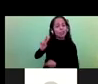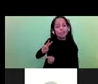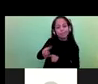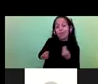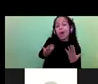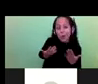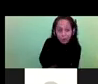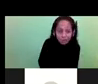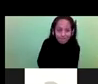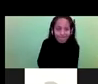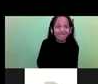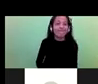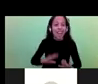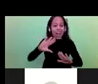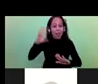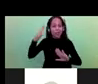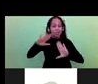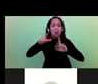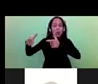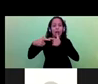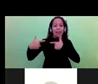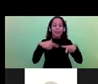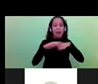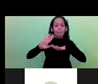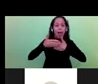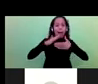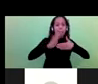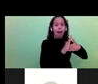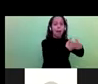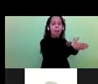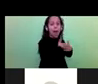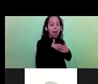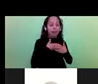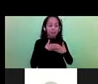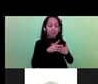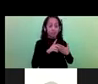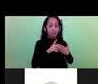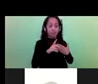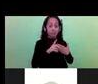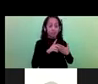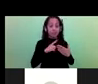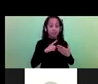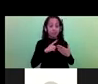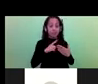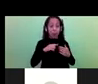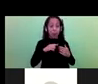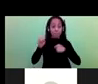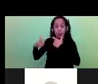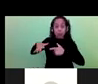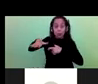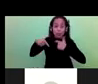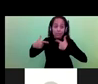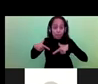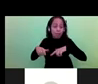E o mercado de trabalho, a educação profissional precisa considerar